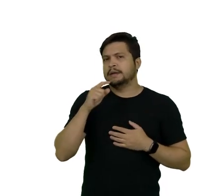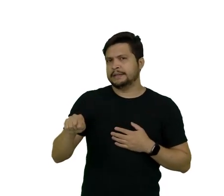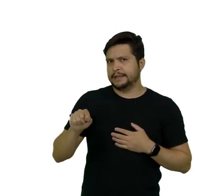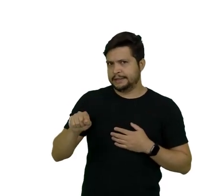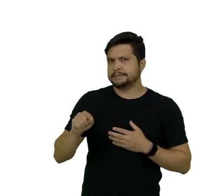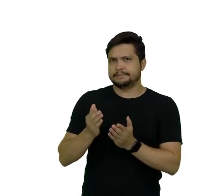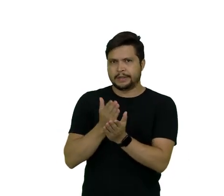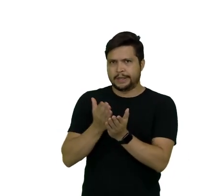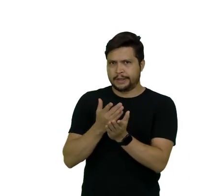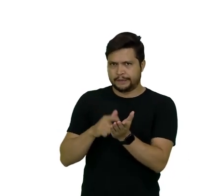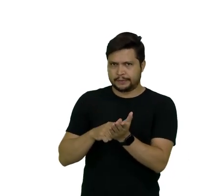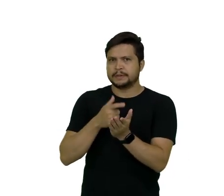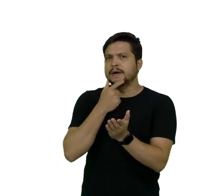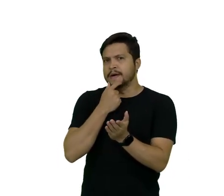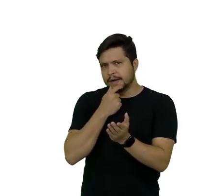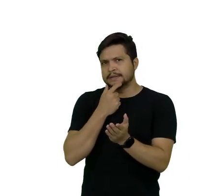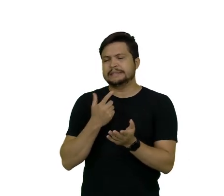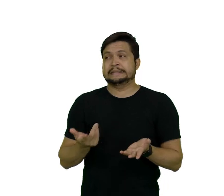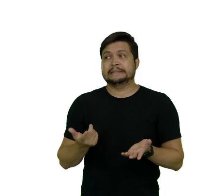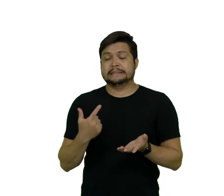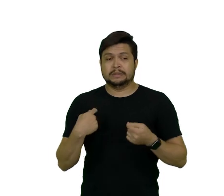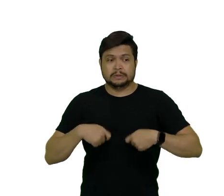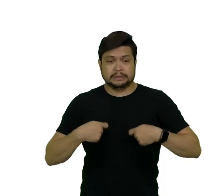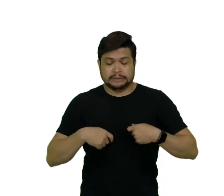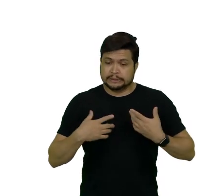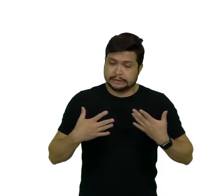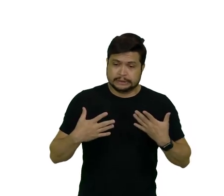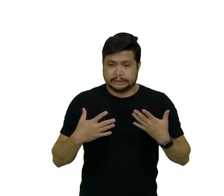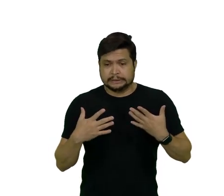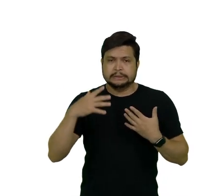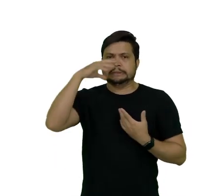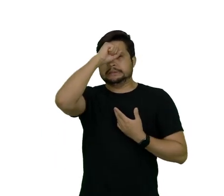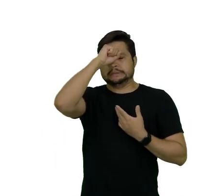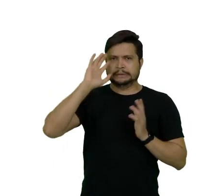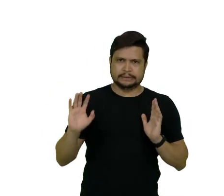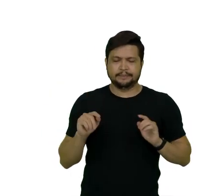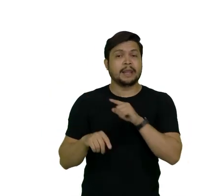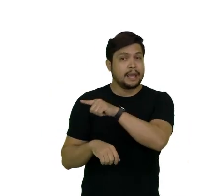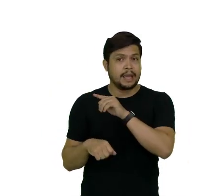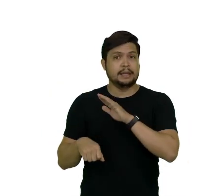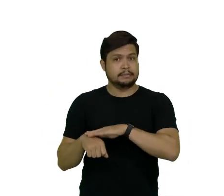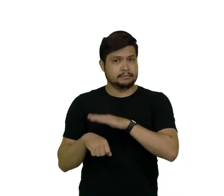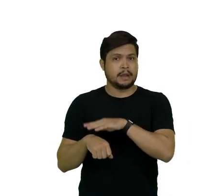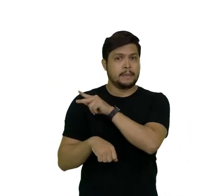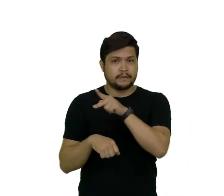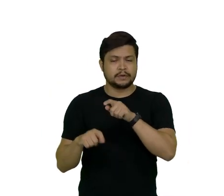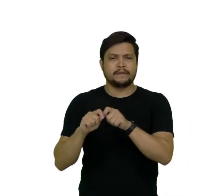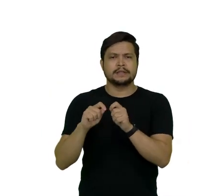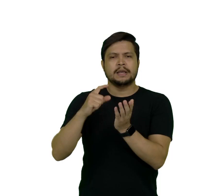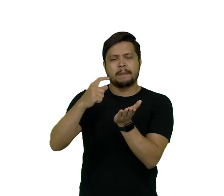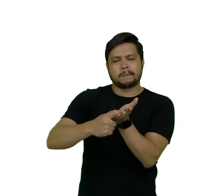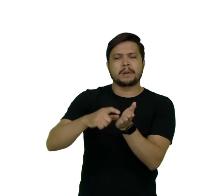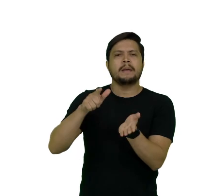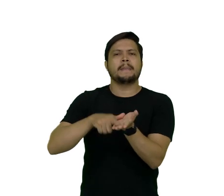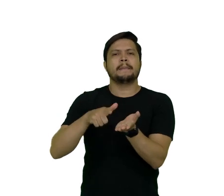o livro era em inglês, e claro que assim, eu fui aprendendo inglês assim na marra, né? E ele fazia umas